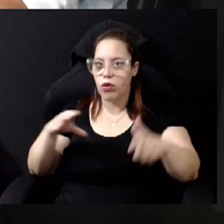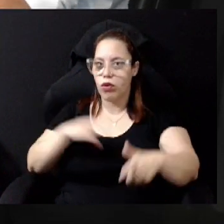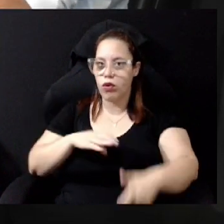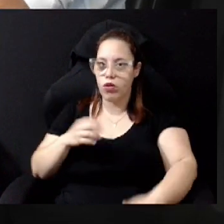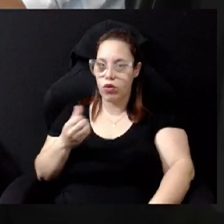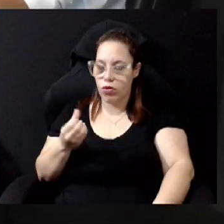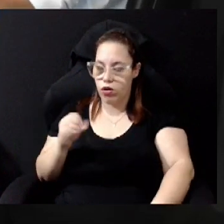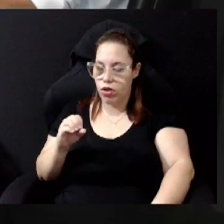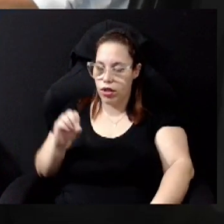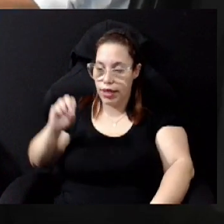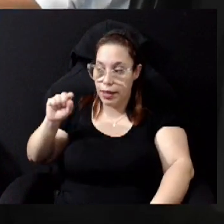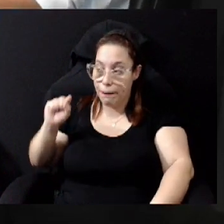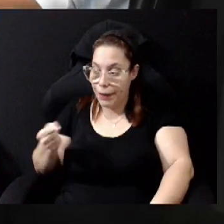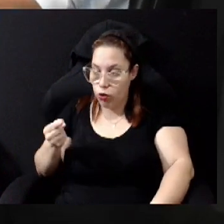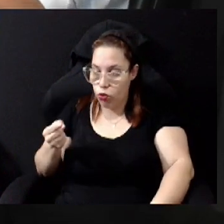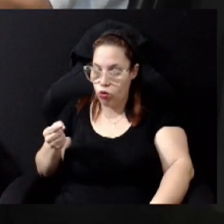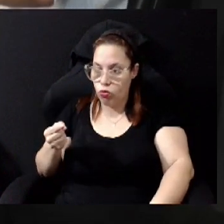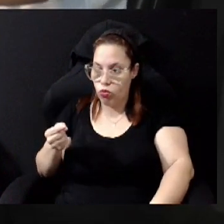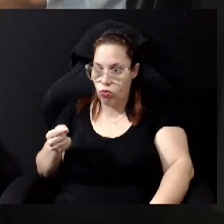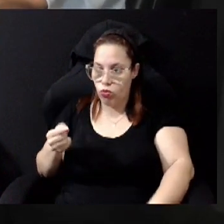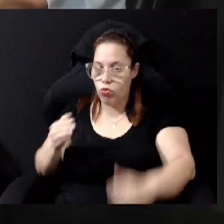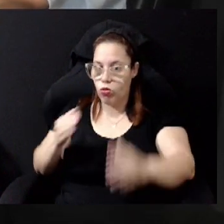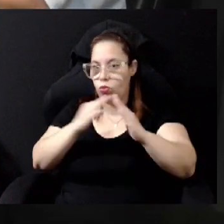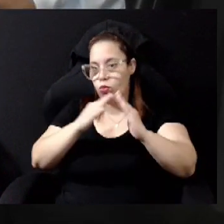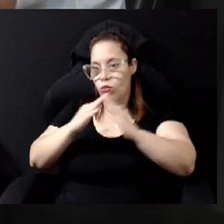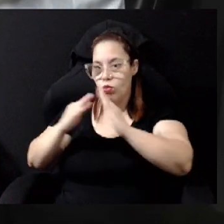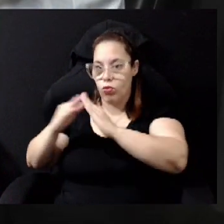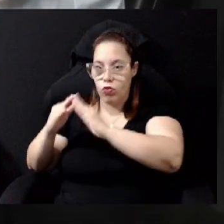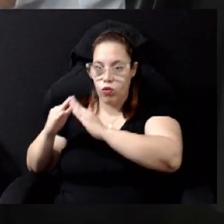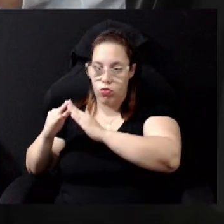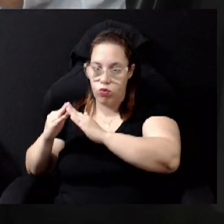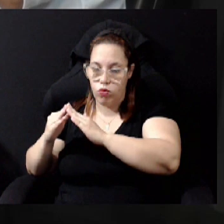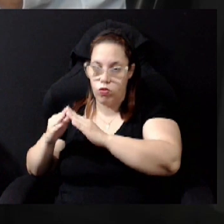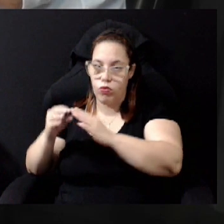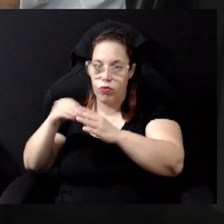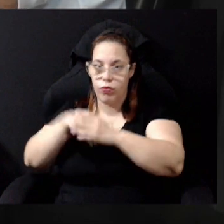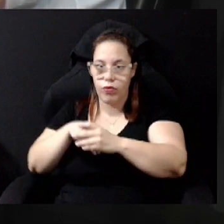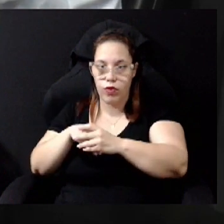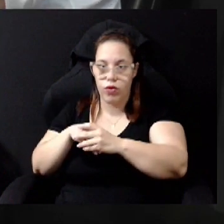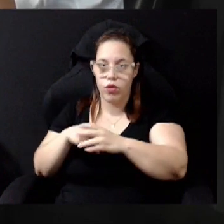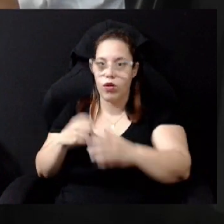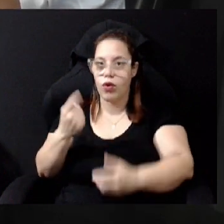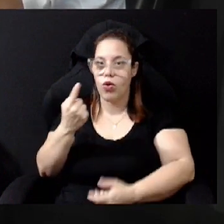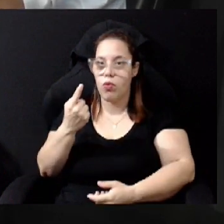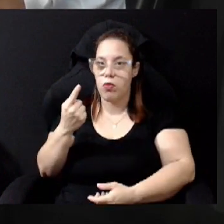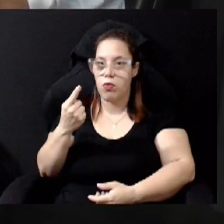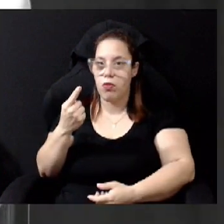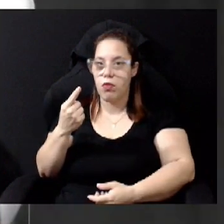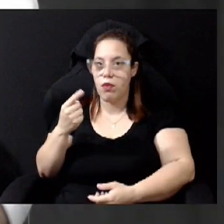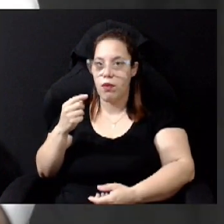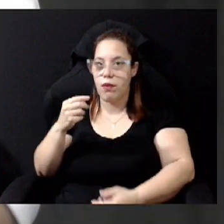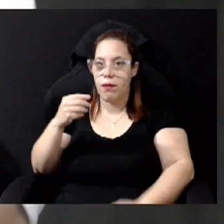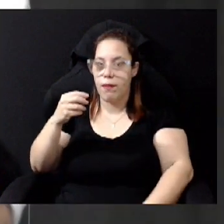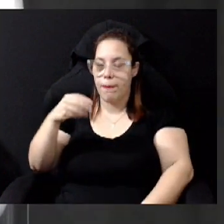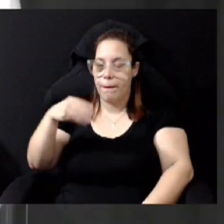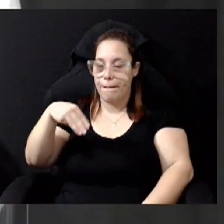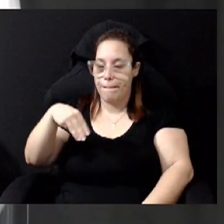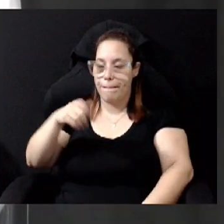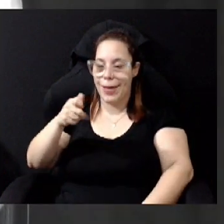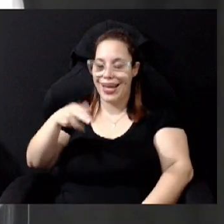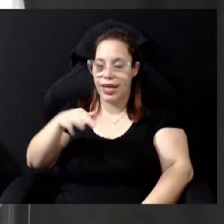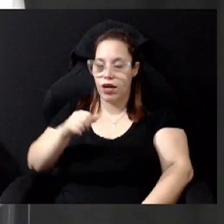habitantes. 62, 63 mil habitantes. Dentro, ela tem uma máquina. Ela tem um caminhão. Então nós precisamos